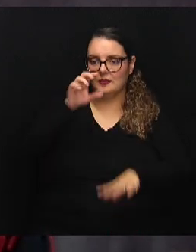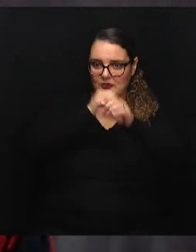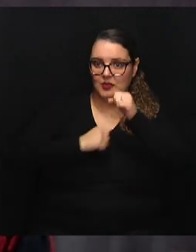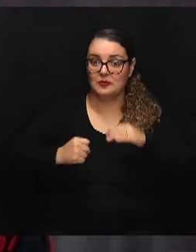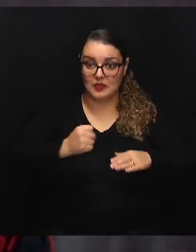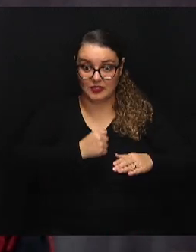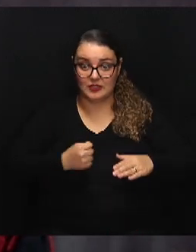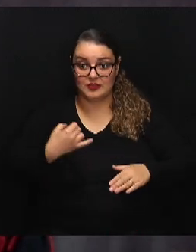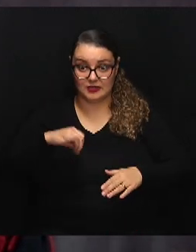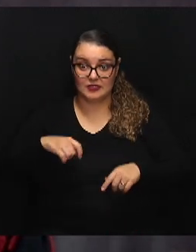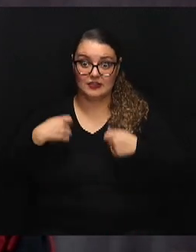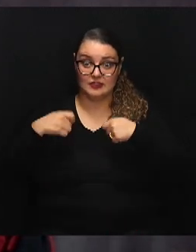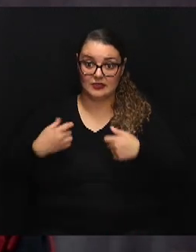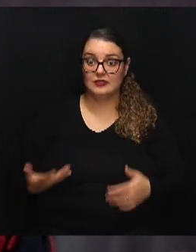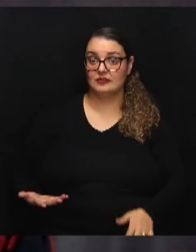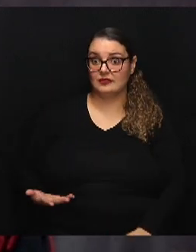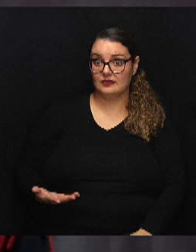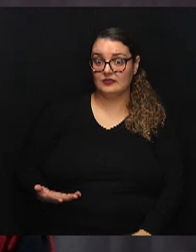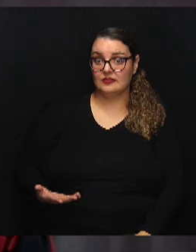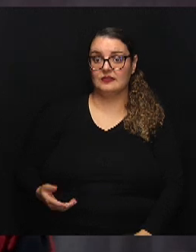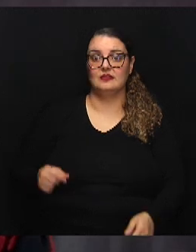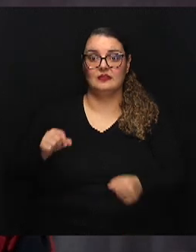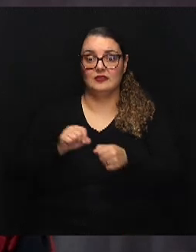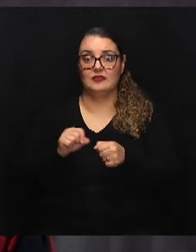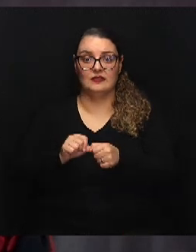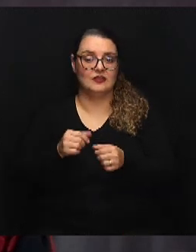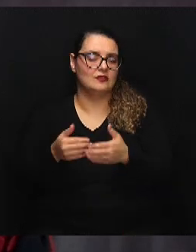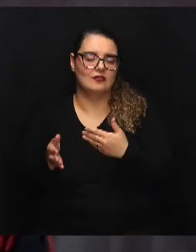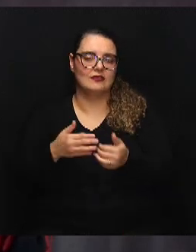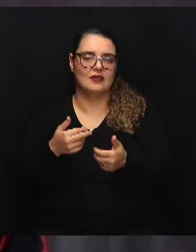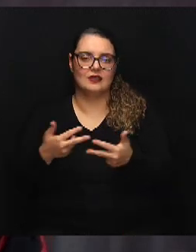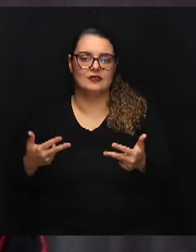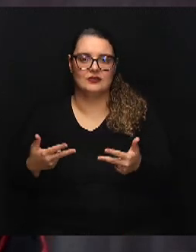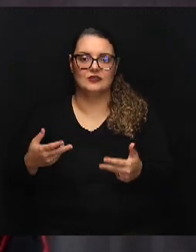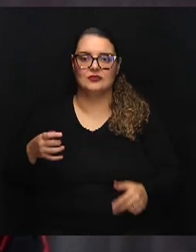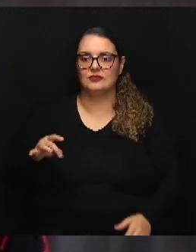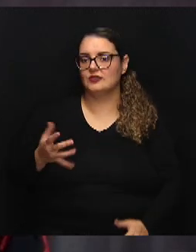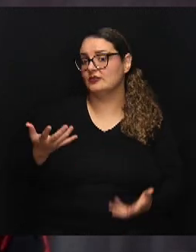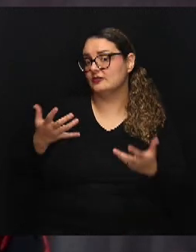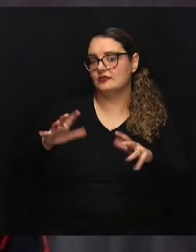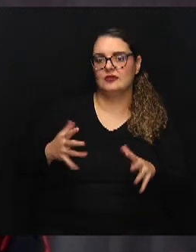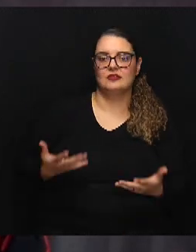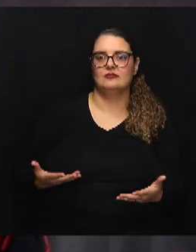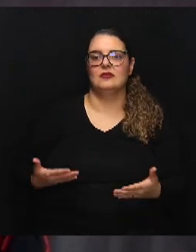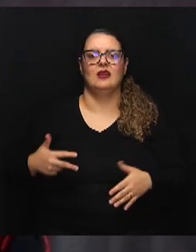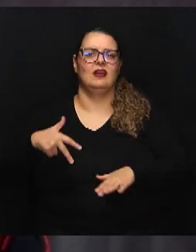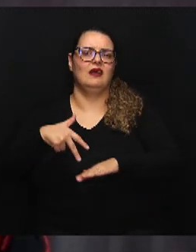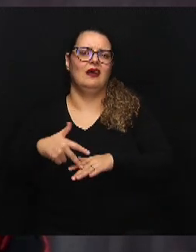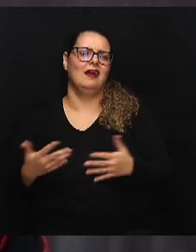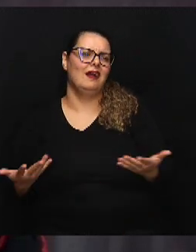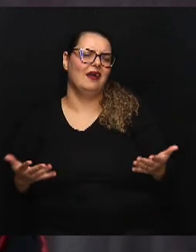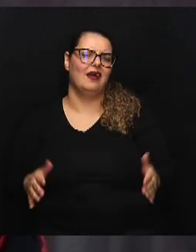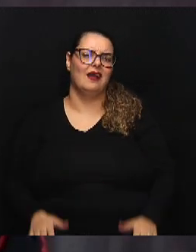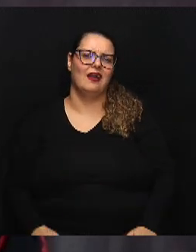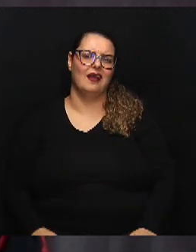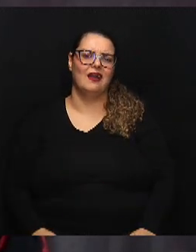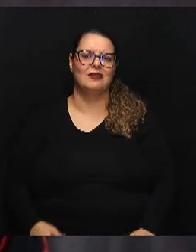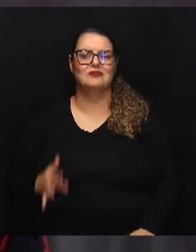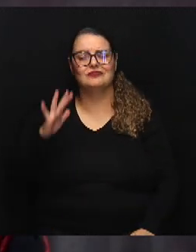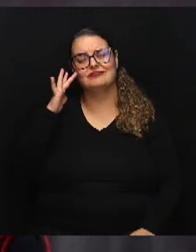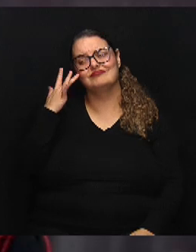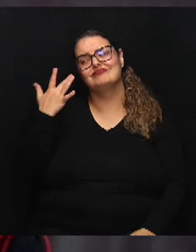se for imprescindível. Faço qualquer negócio. Só não quero me jogar e depois ouvir porque não sei